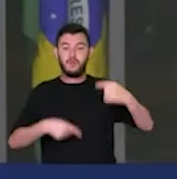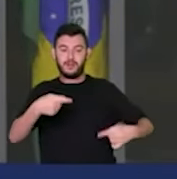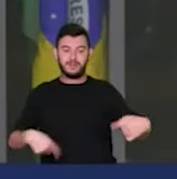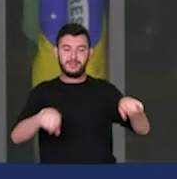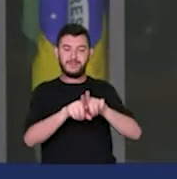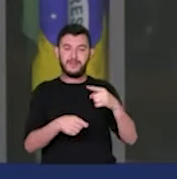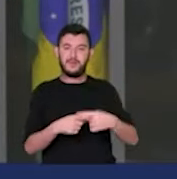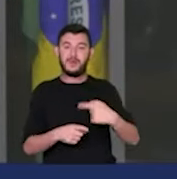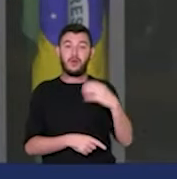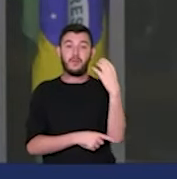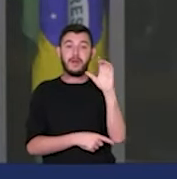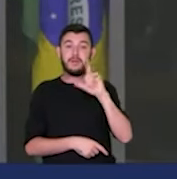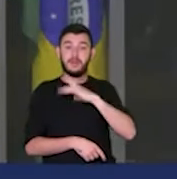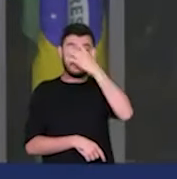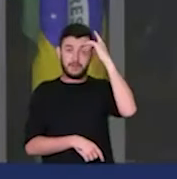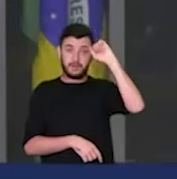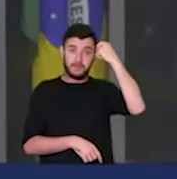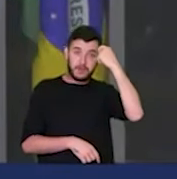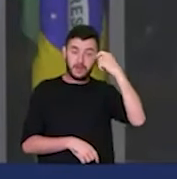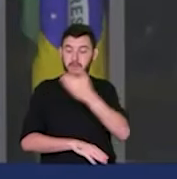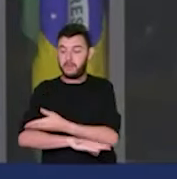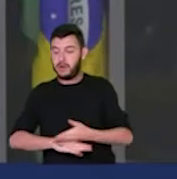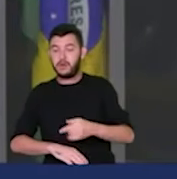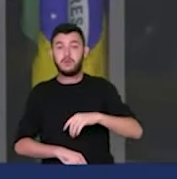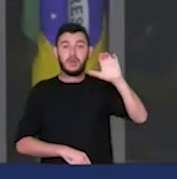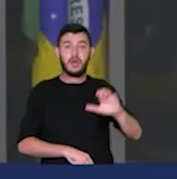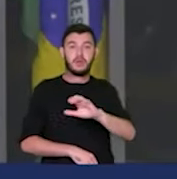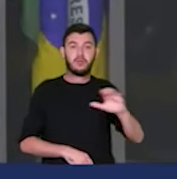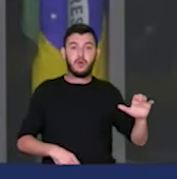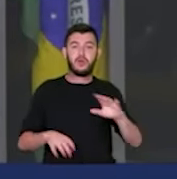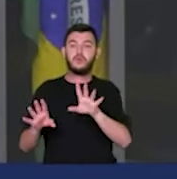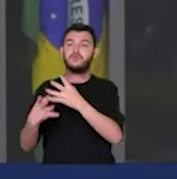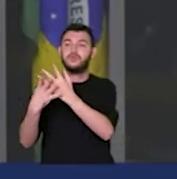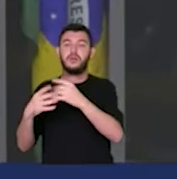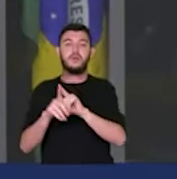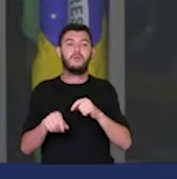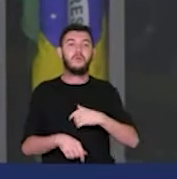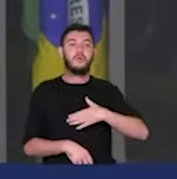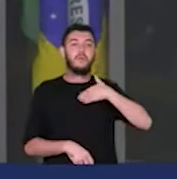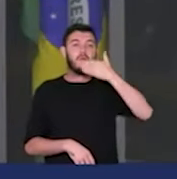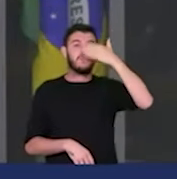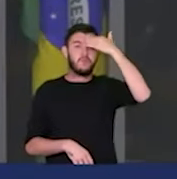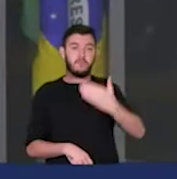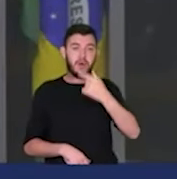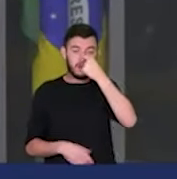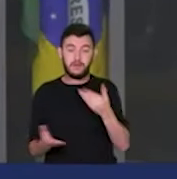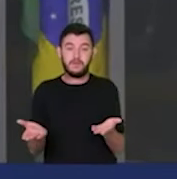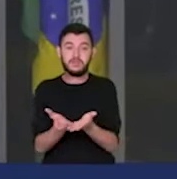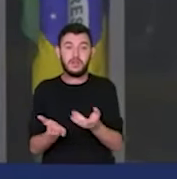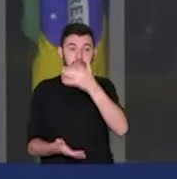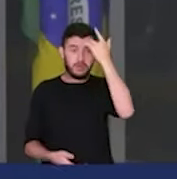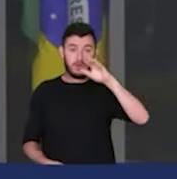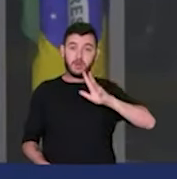Copacabana você tem preto, branco, você tem católico, judeu, muçulmano, evangélico, você tem rico, você tem